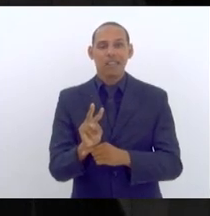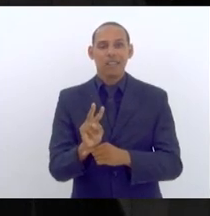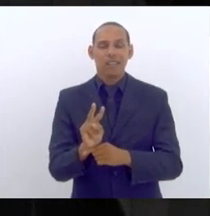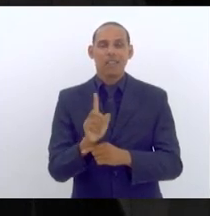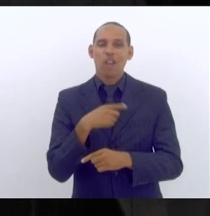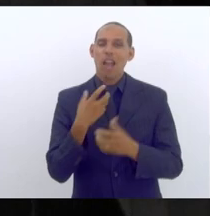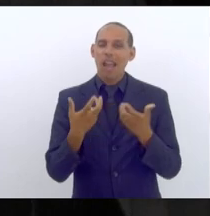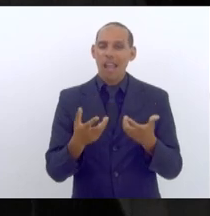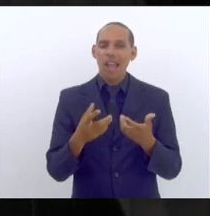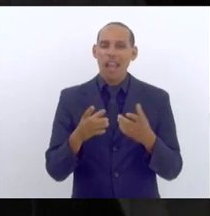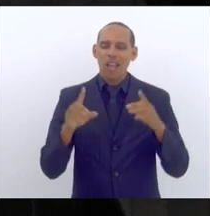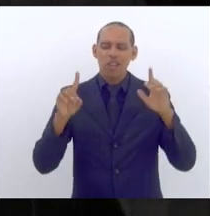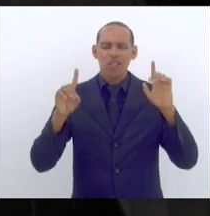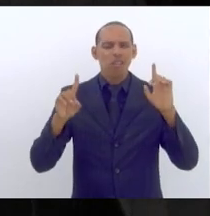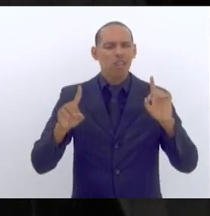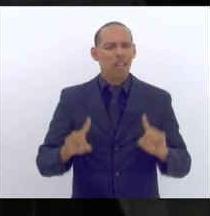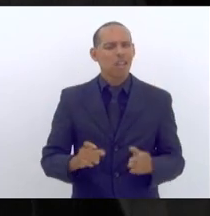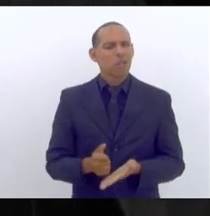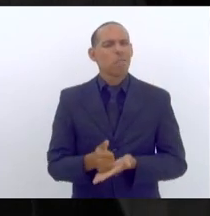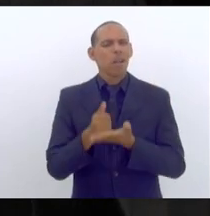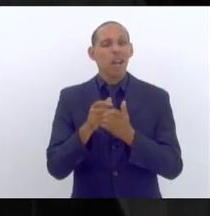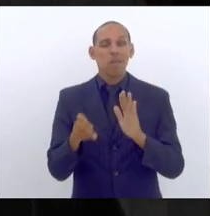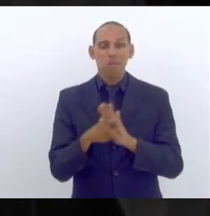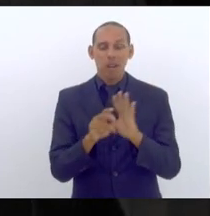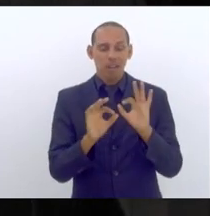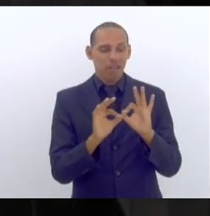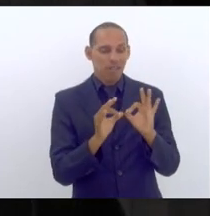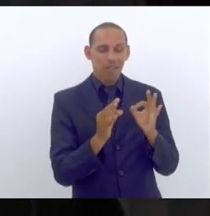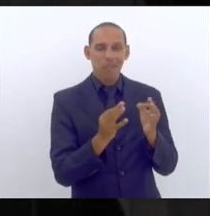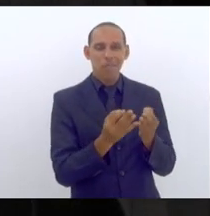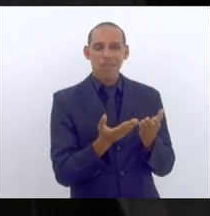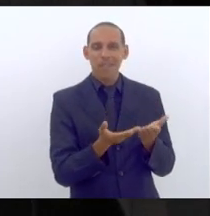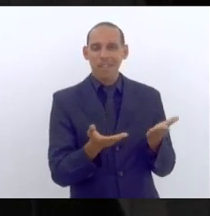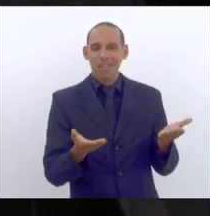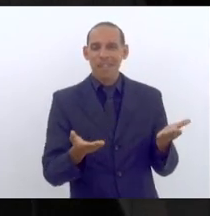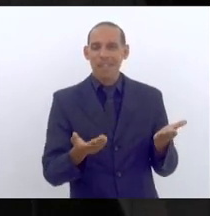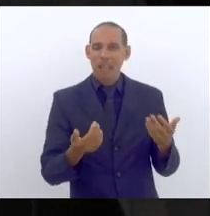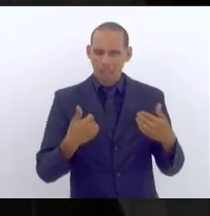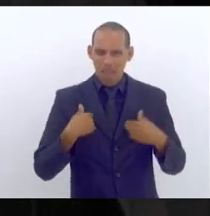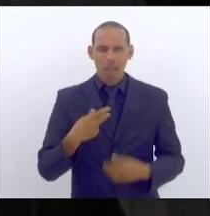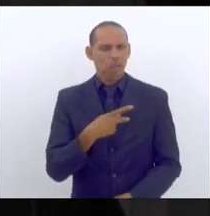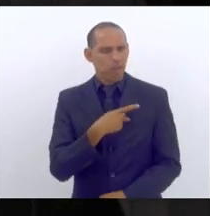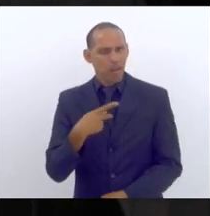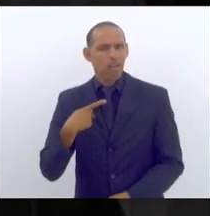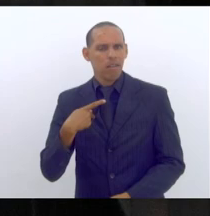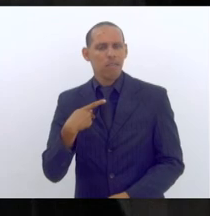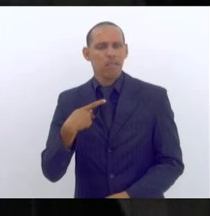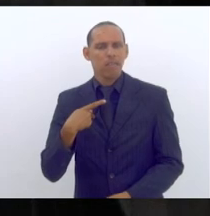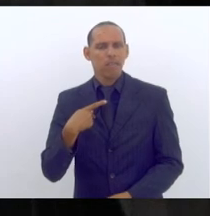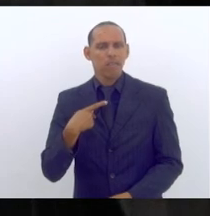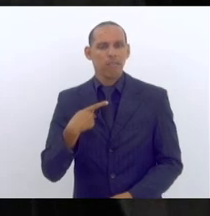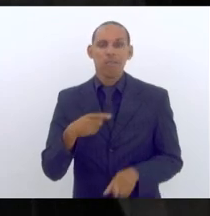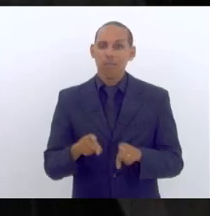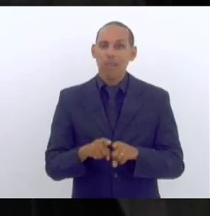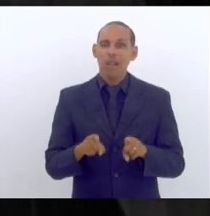os direitos fundamentais da família da qualidade de pastor ministro evangélico